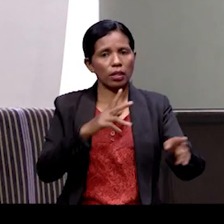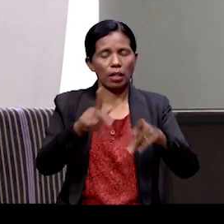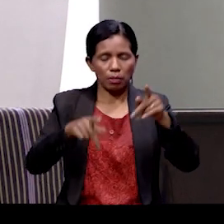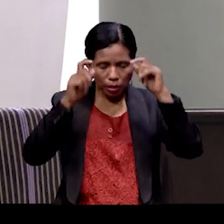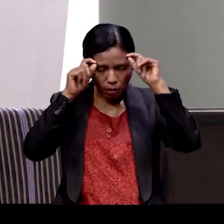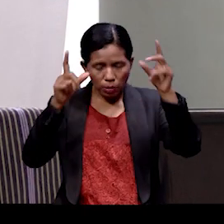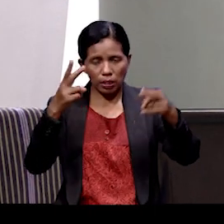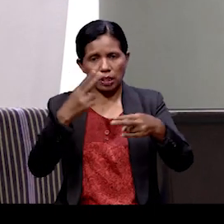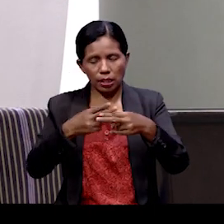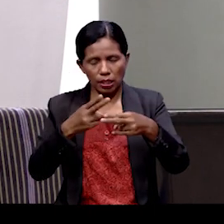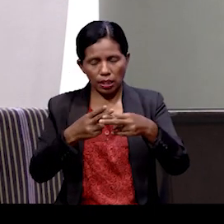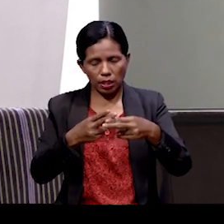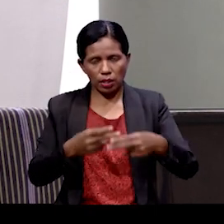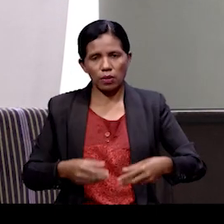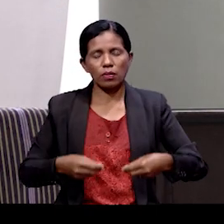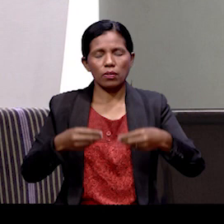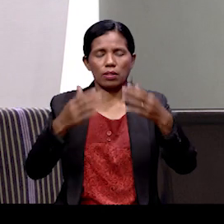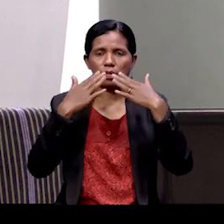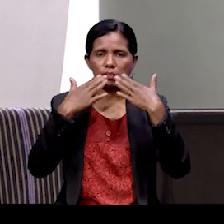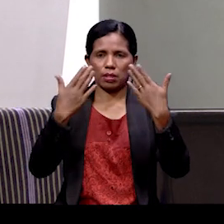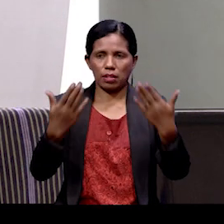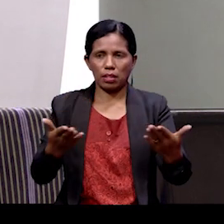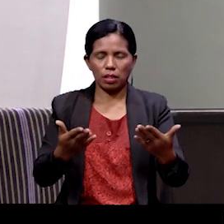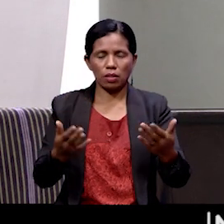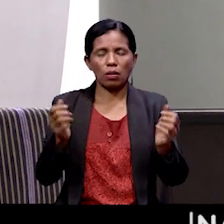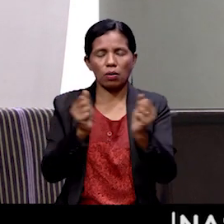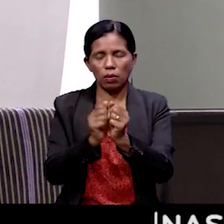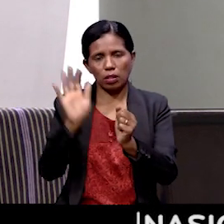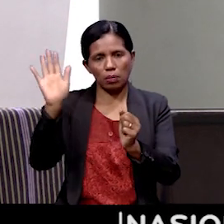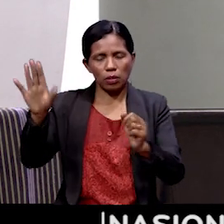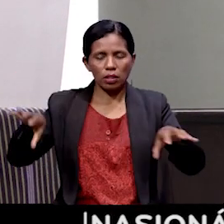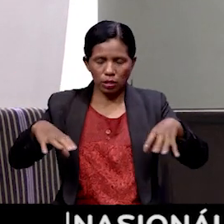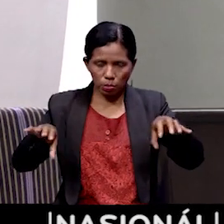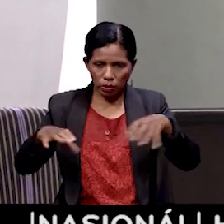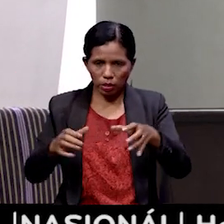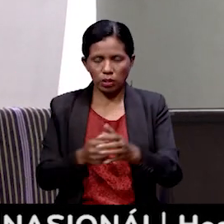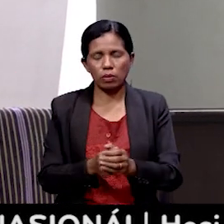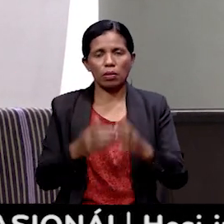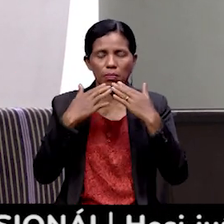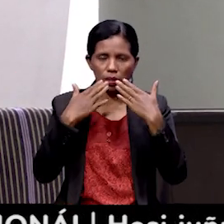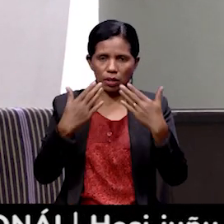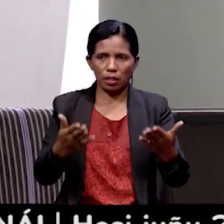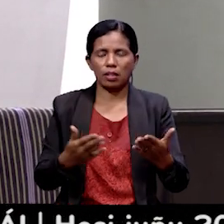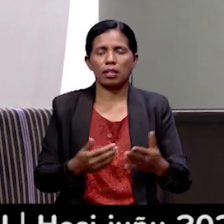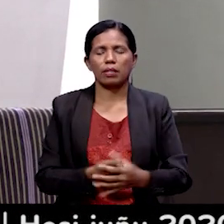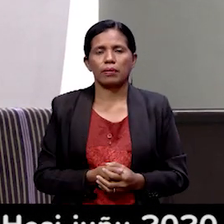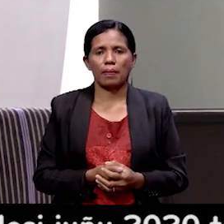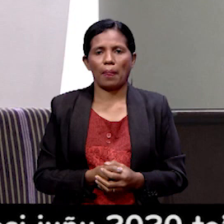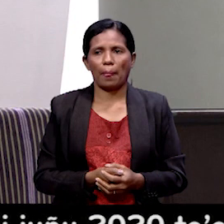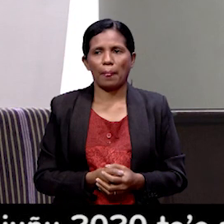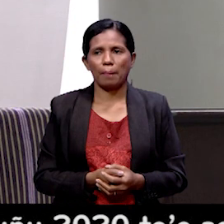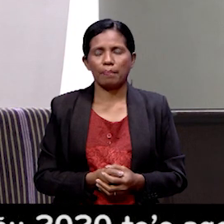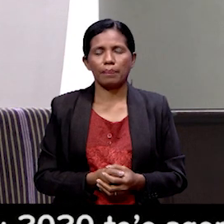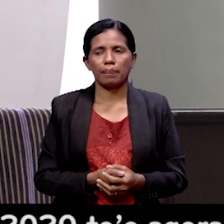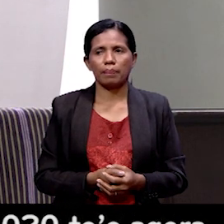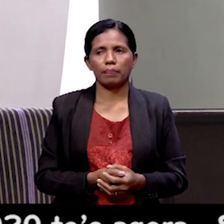agradece tabot e esforço toma. No liu si tabot, agradece, Sr. Primeiro-Ministro do Japão, do povo